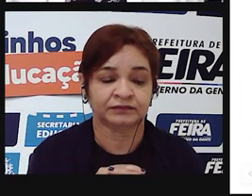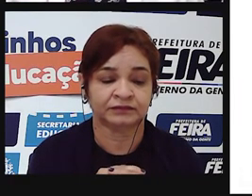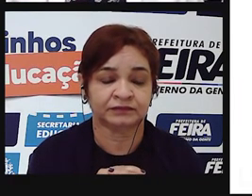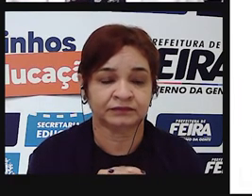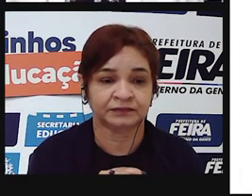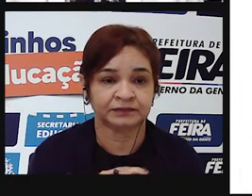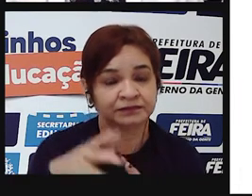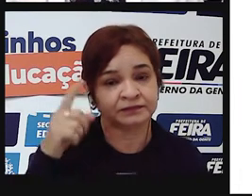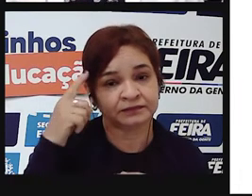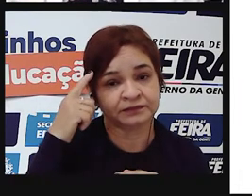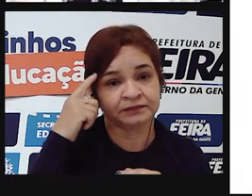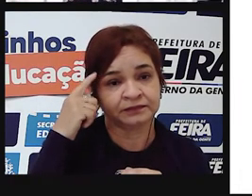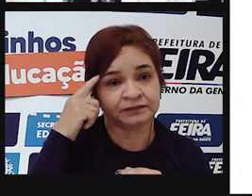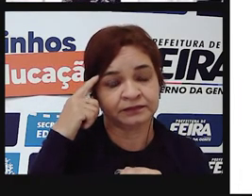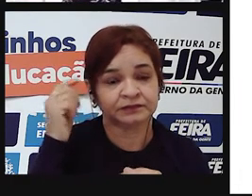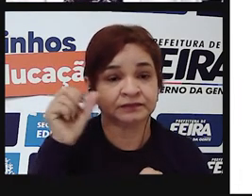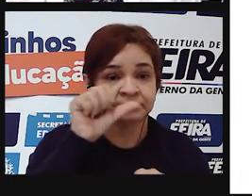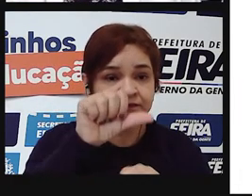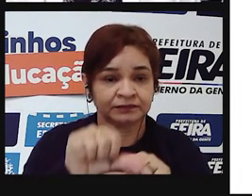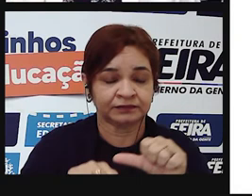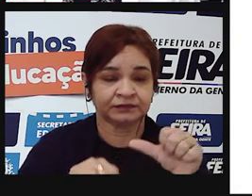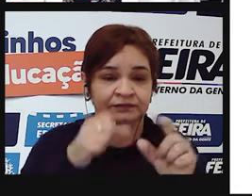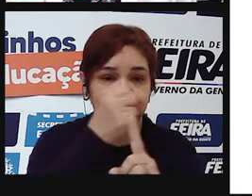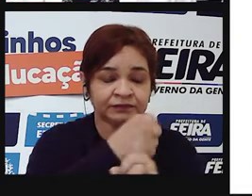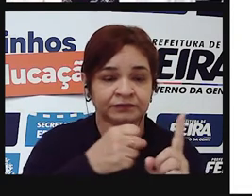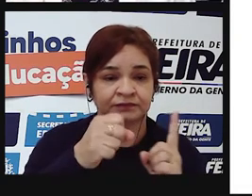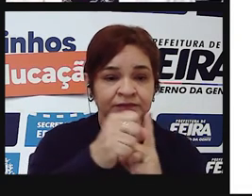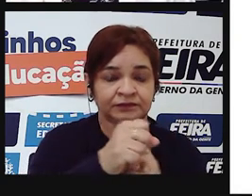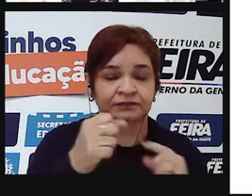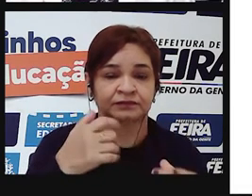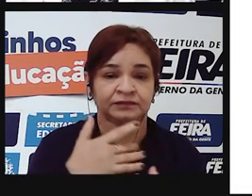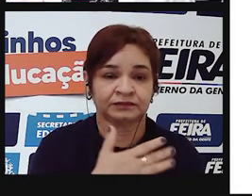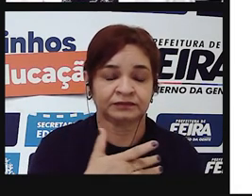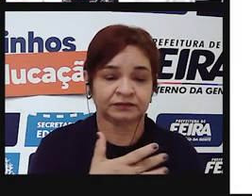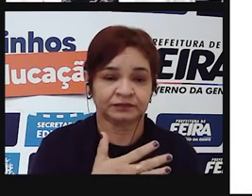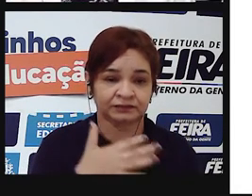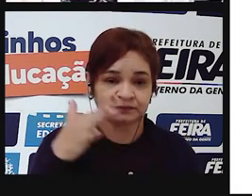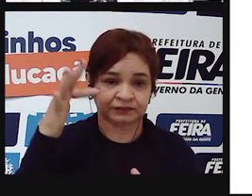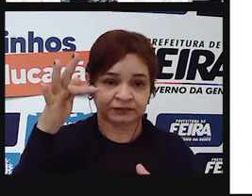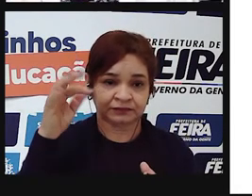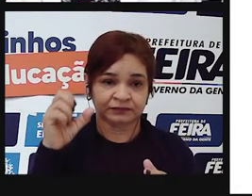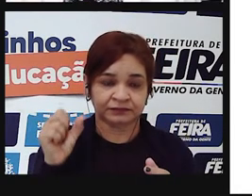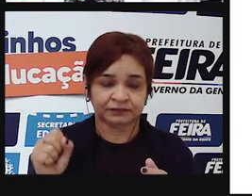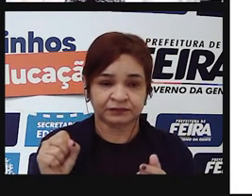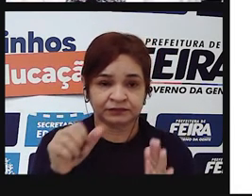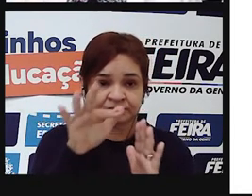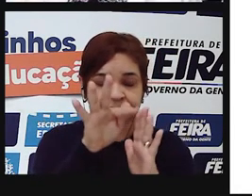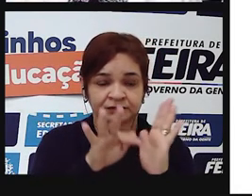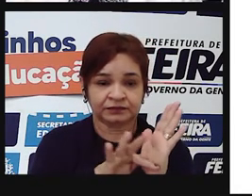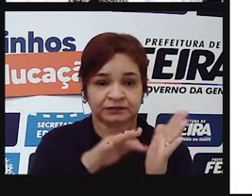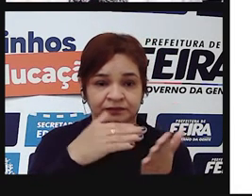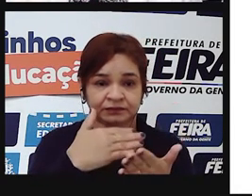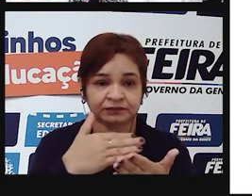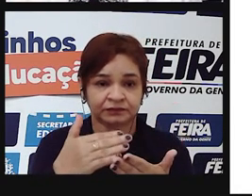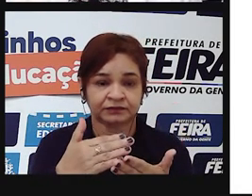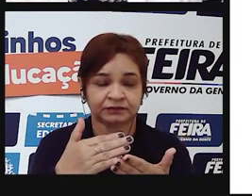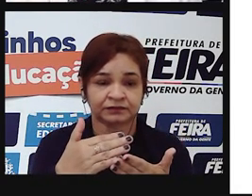Ainda pensando a transformação social da cidade de Feira de Santana, o texto